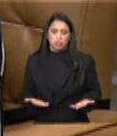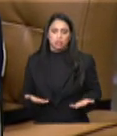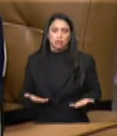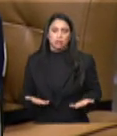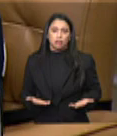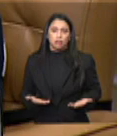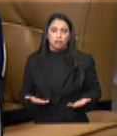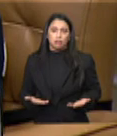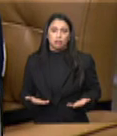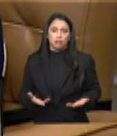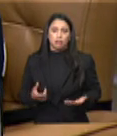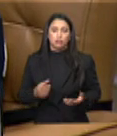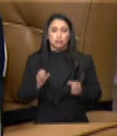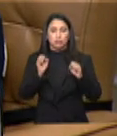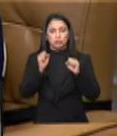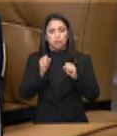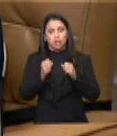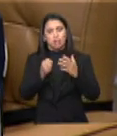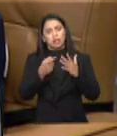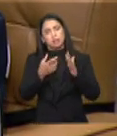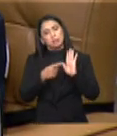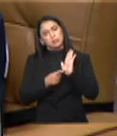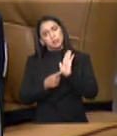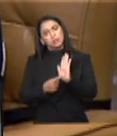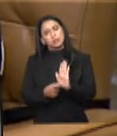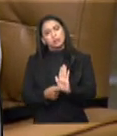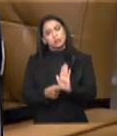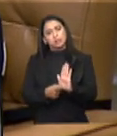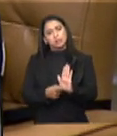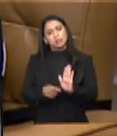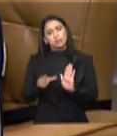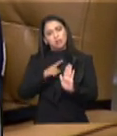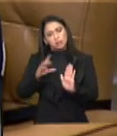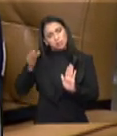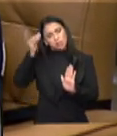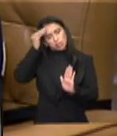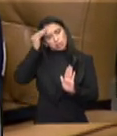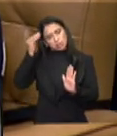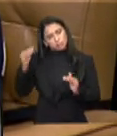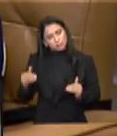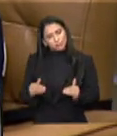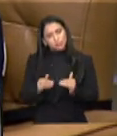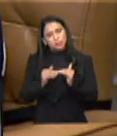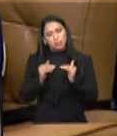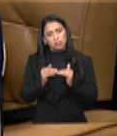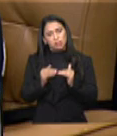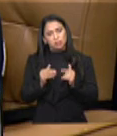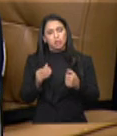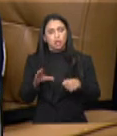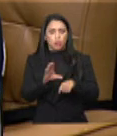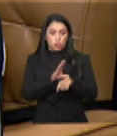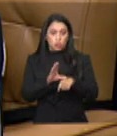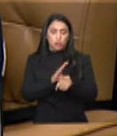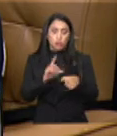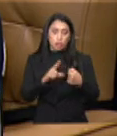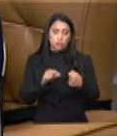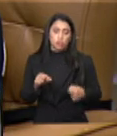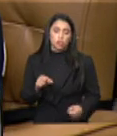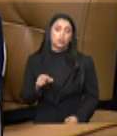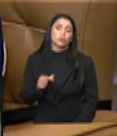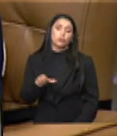nós placitamos ou referendamos este entendimento quanto à constitucionalidade do artigo 9º da